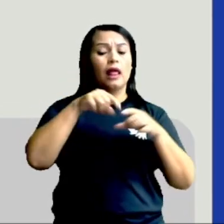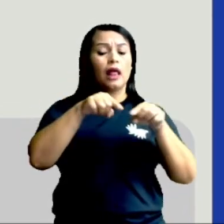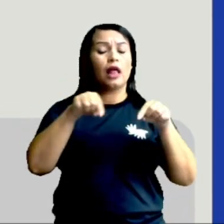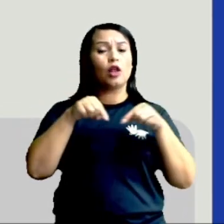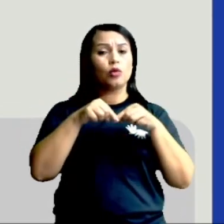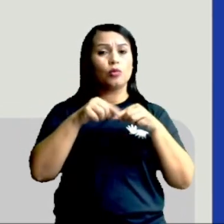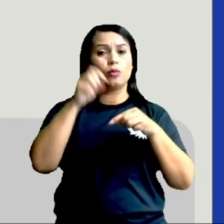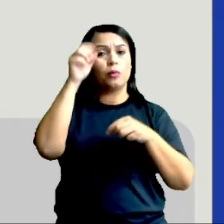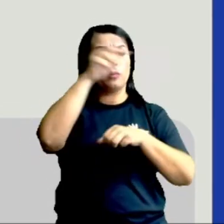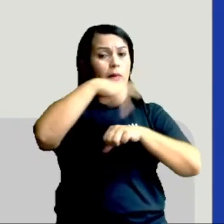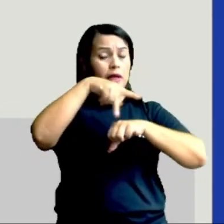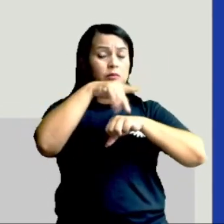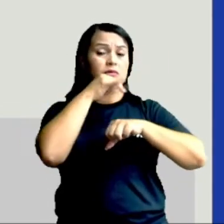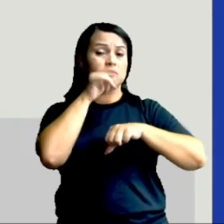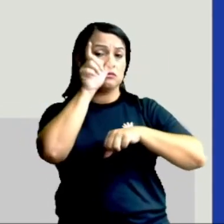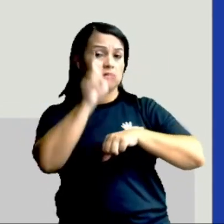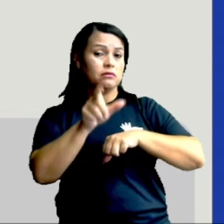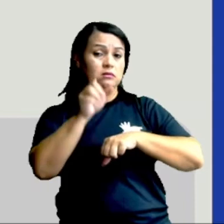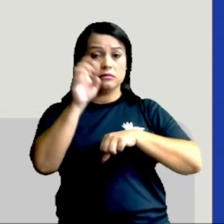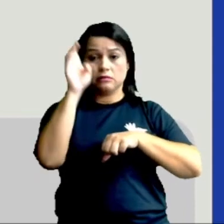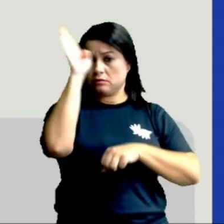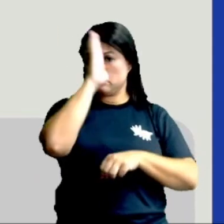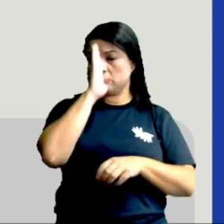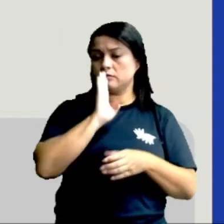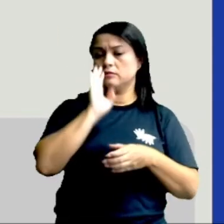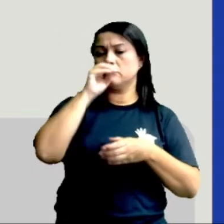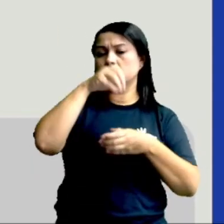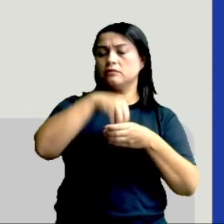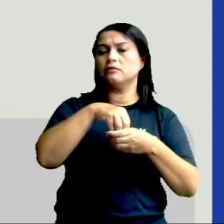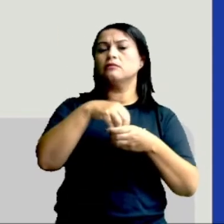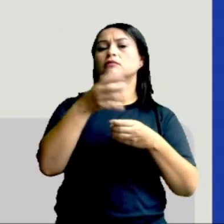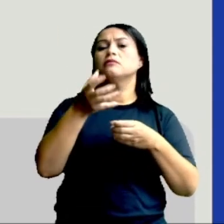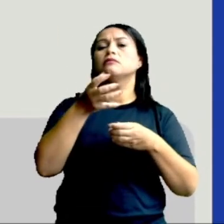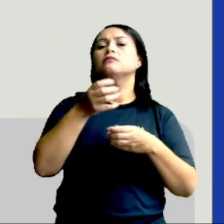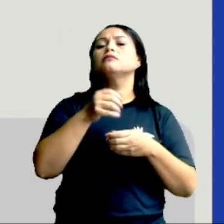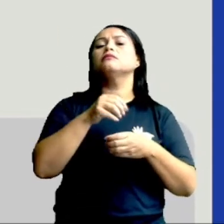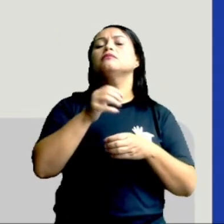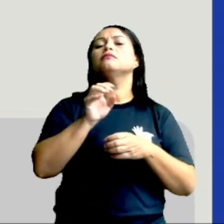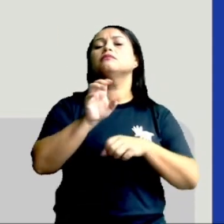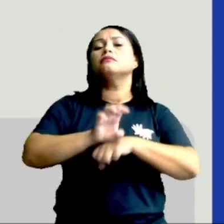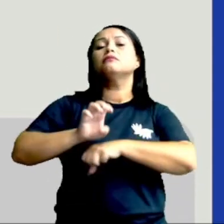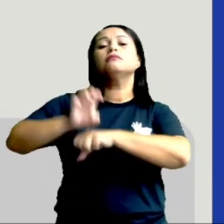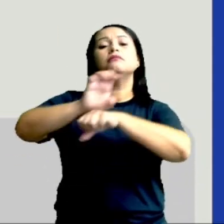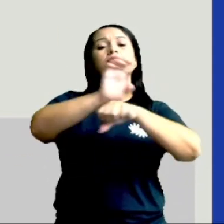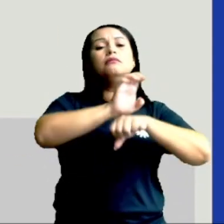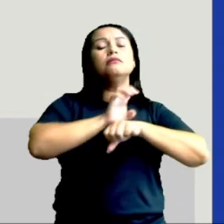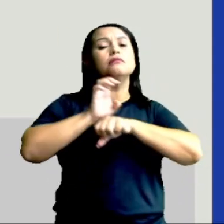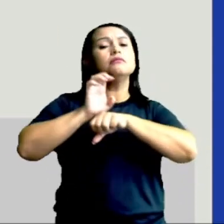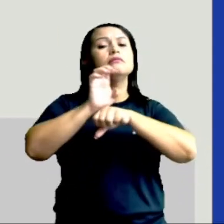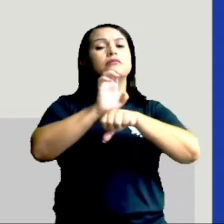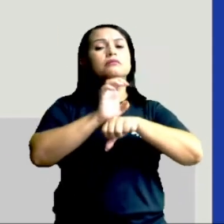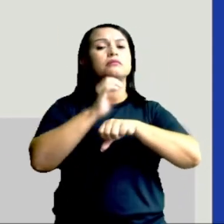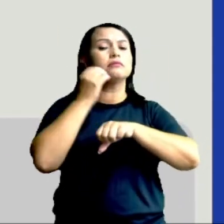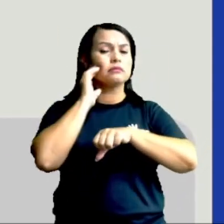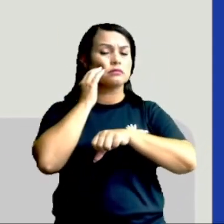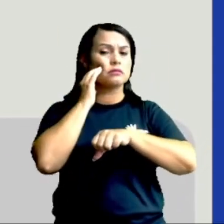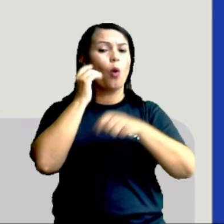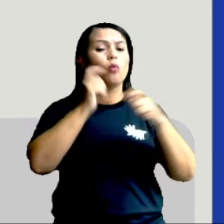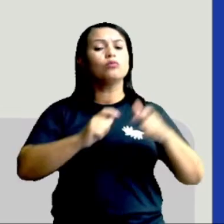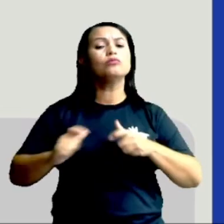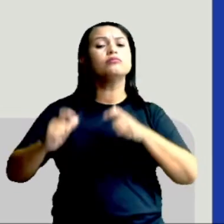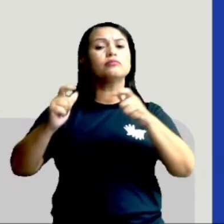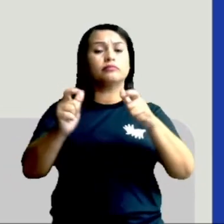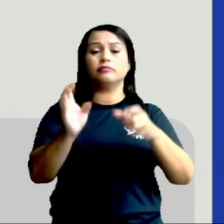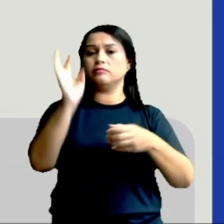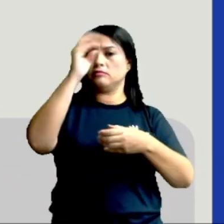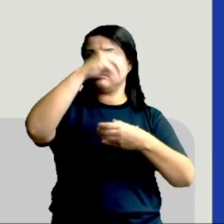seja, você está dentro do Brasil e você quer se deslocar pelos estados ou por regiões do Brasil. Isso aí seria